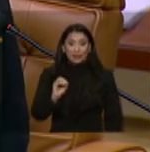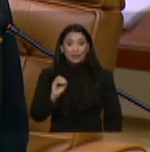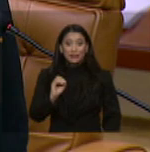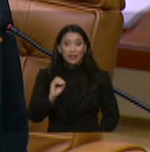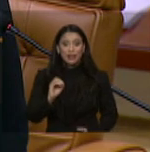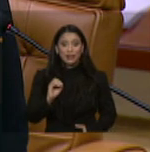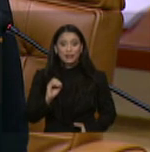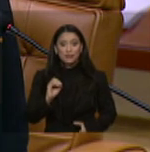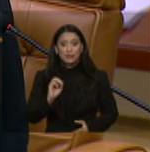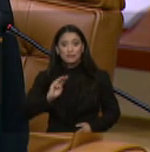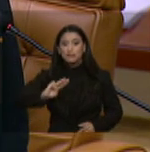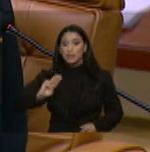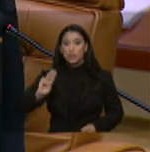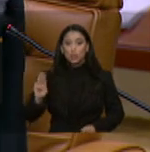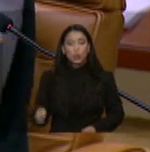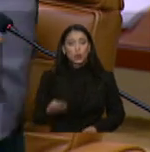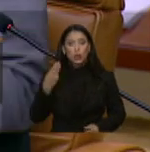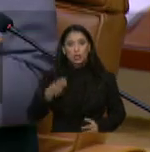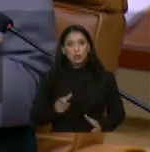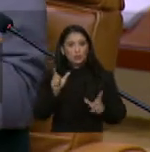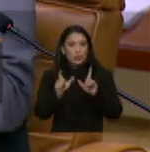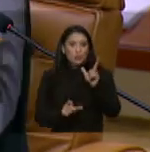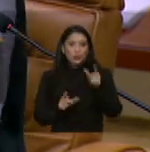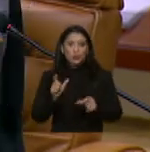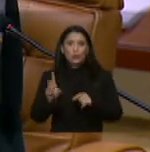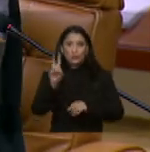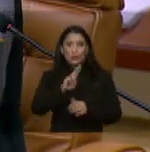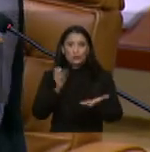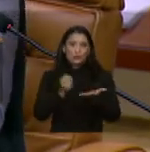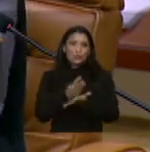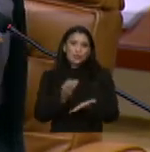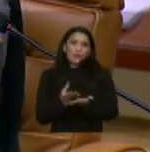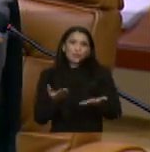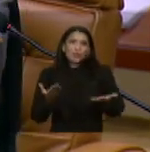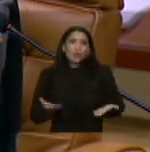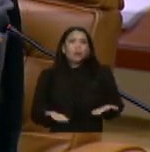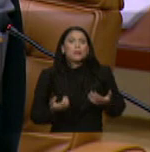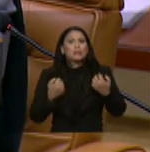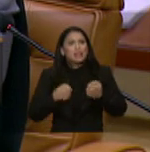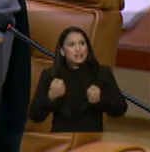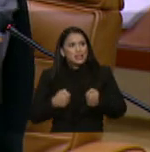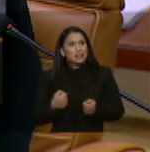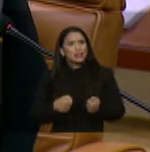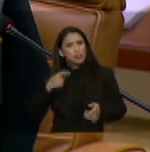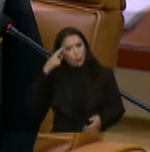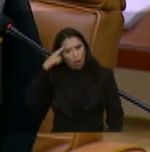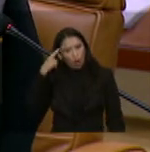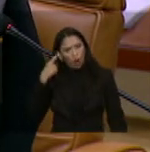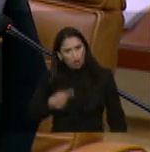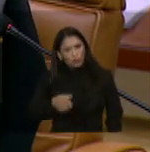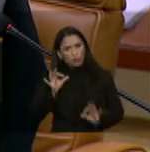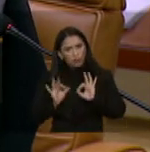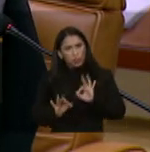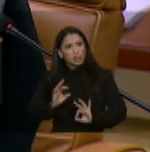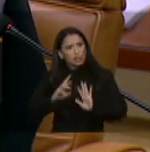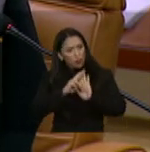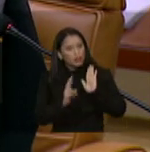é de usuários então se não há obediência é uma determinada ordem judicial hoje